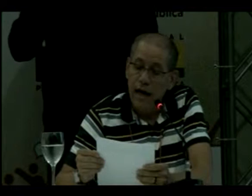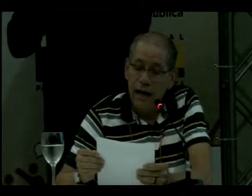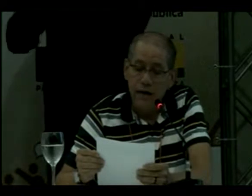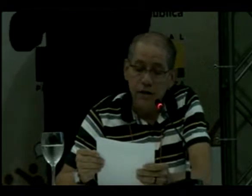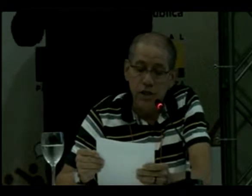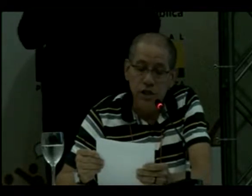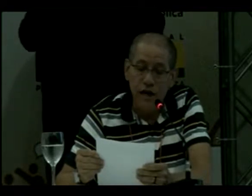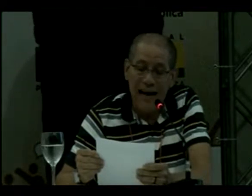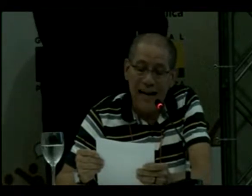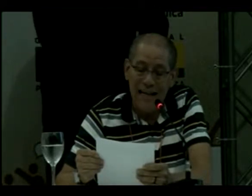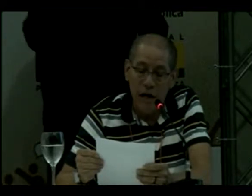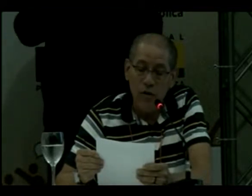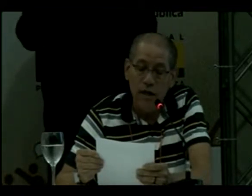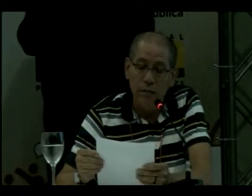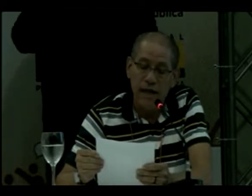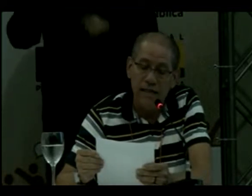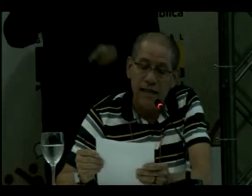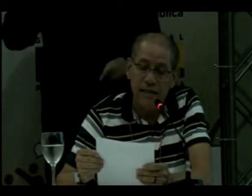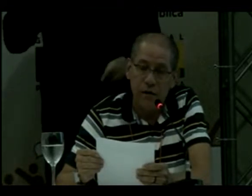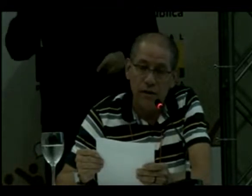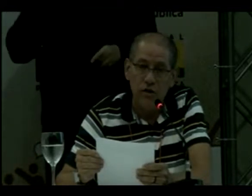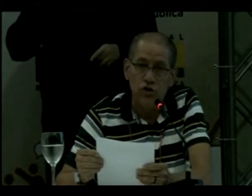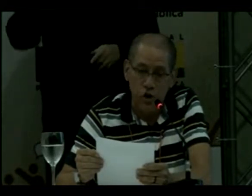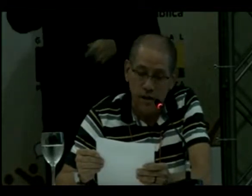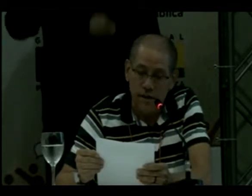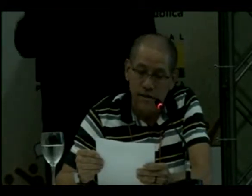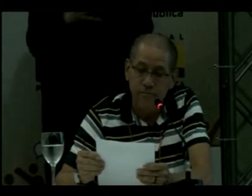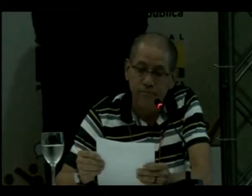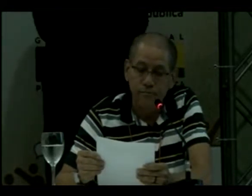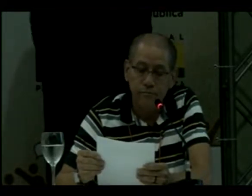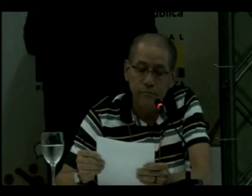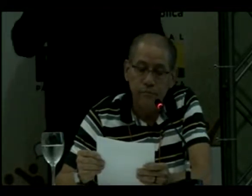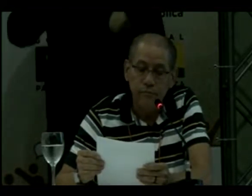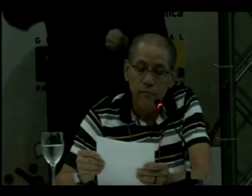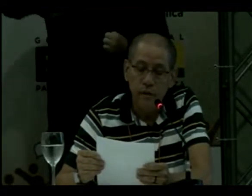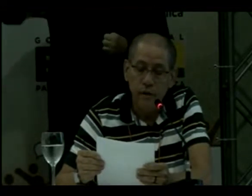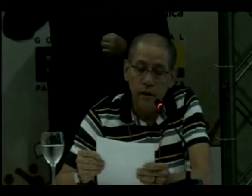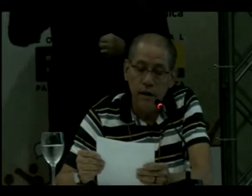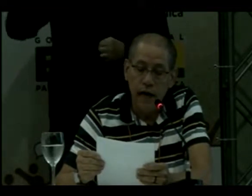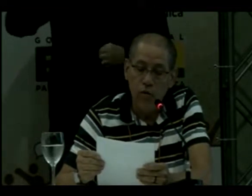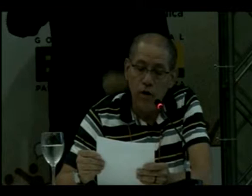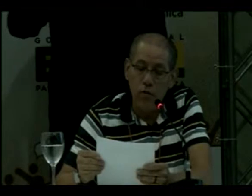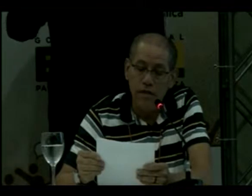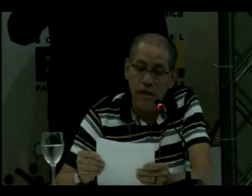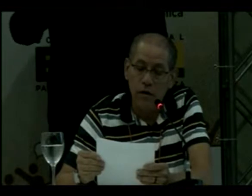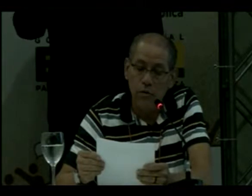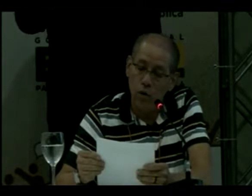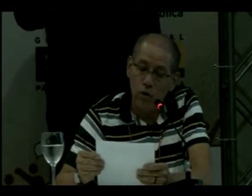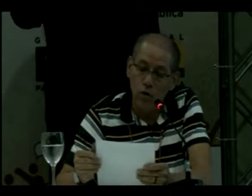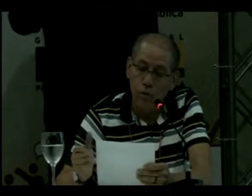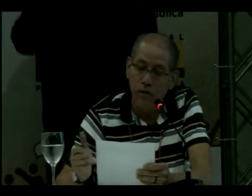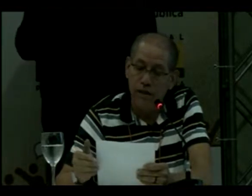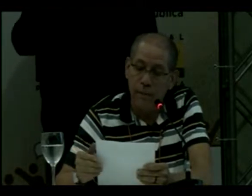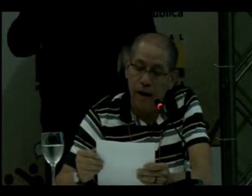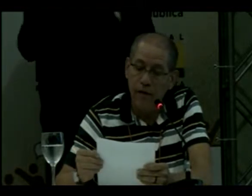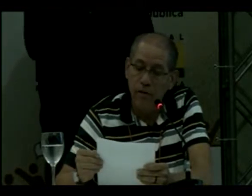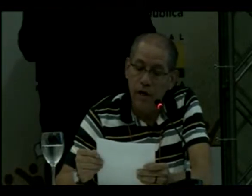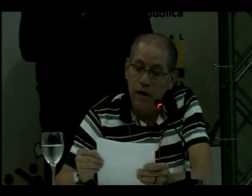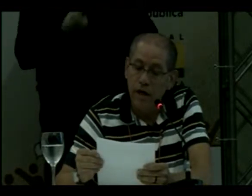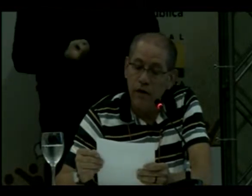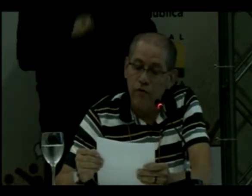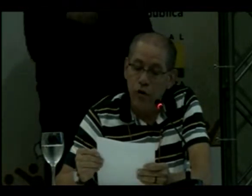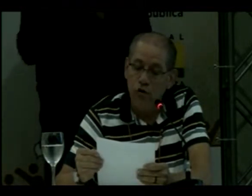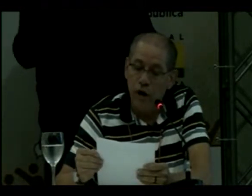civil, garantir a não criminalização das ONGs. Criar uma comissão ou grupo de